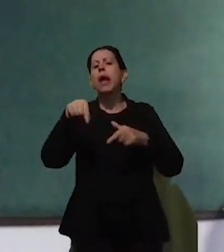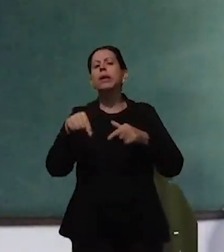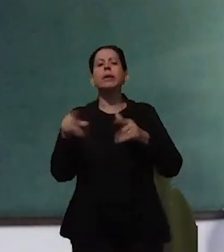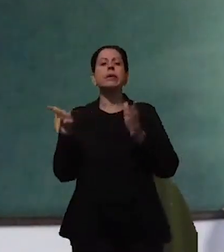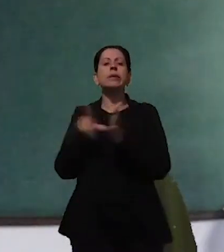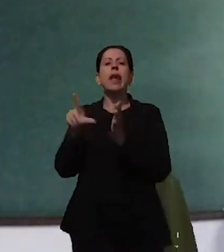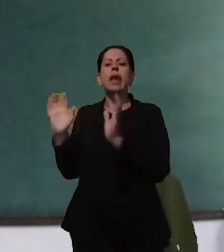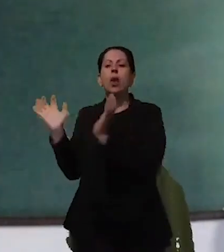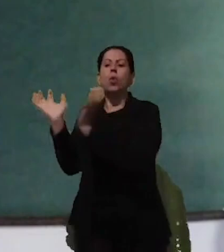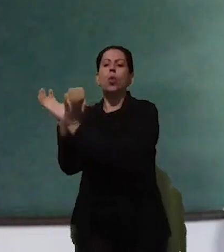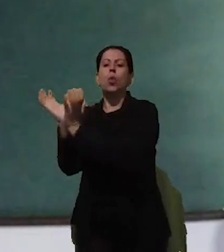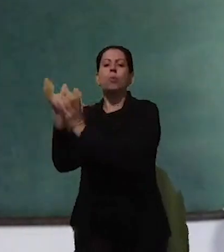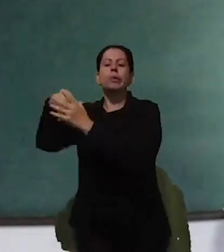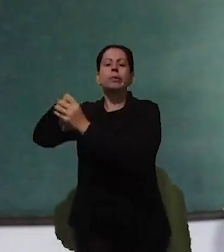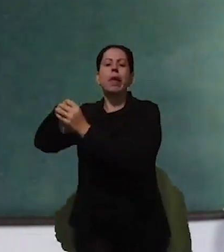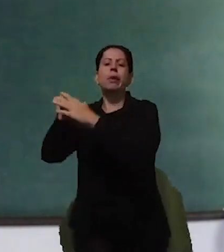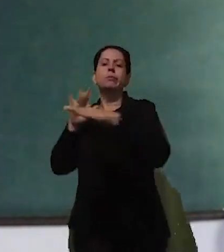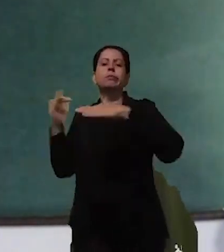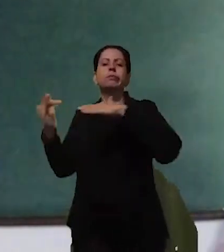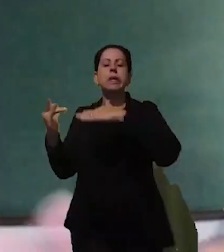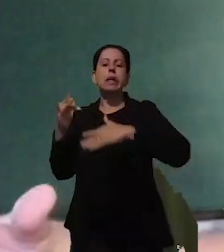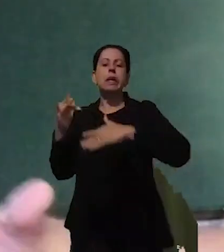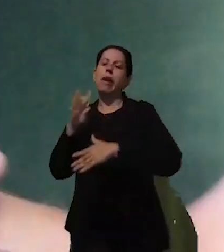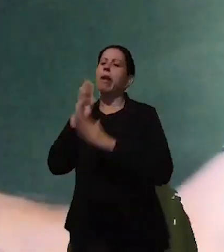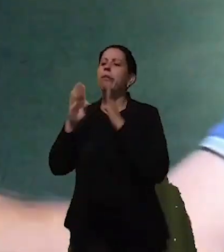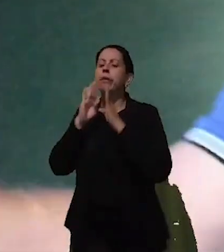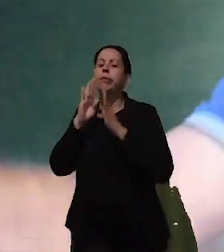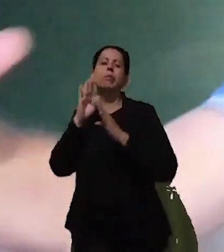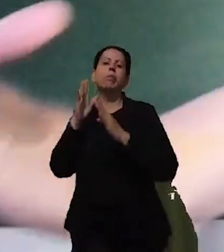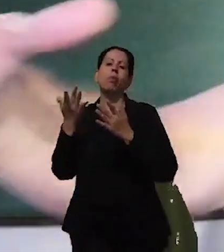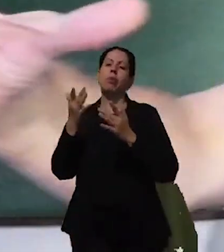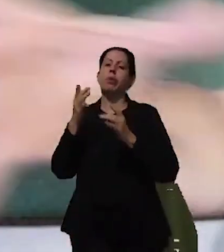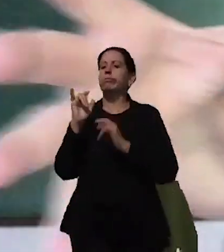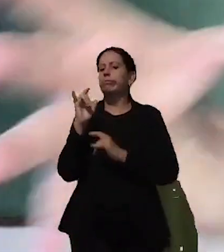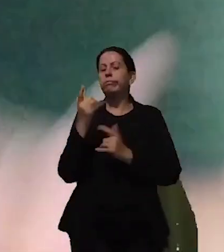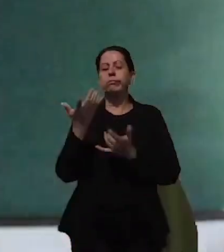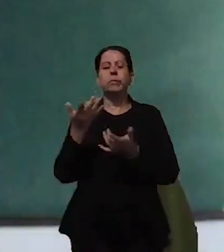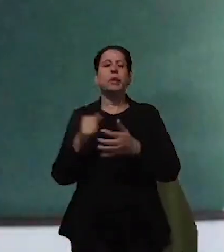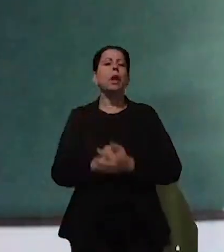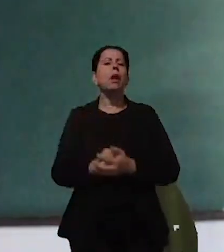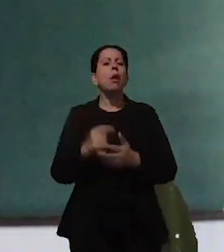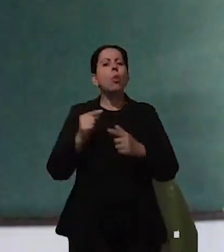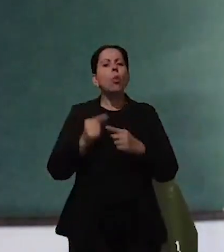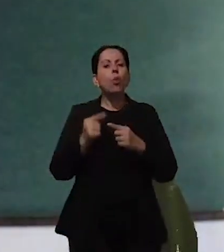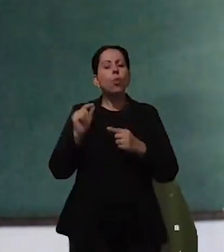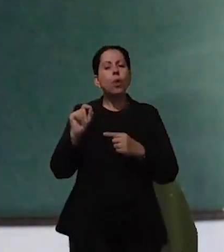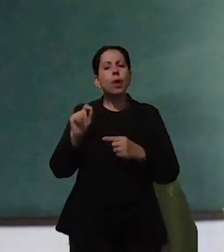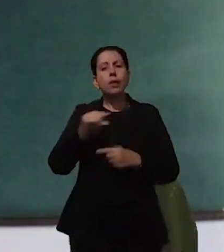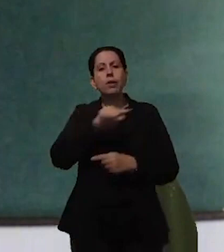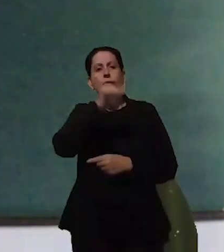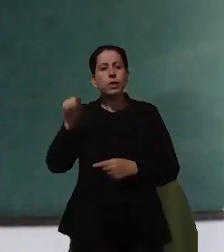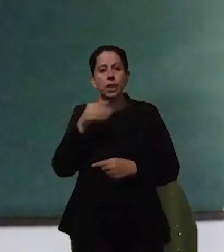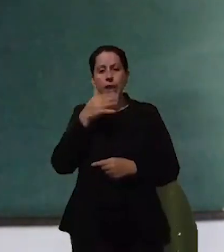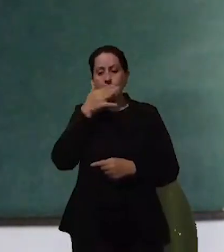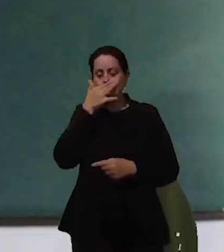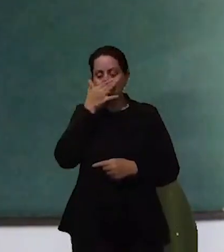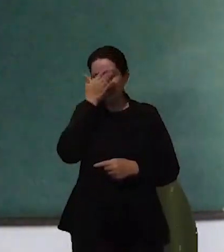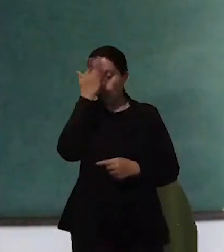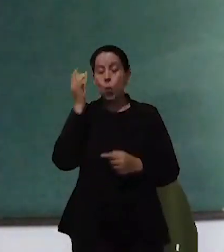nas redes sociais nos assistindo? O que que nos fez nos unir neste momento?